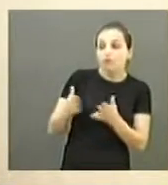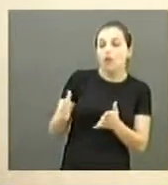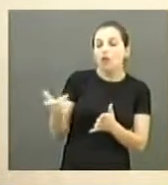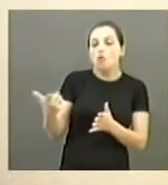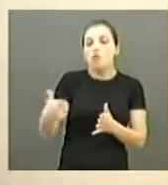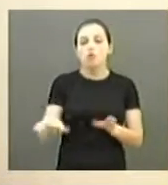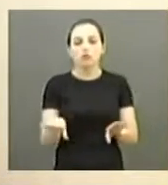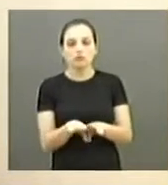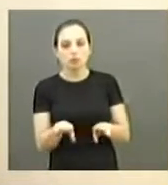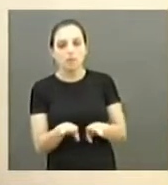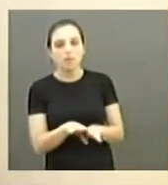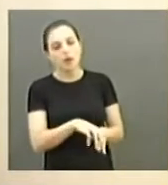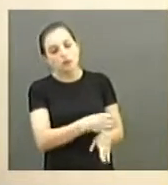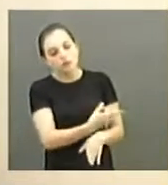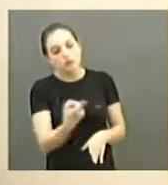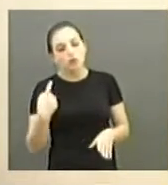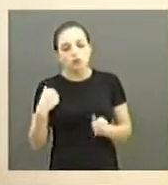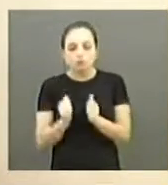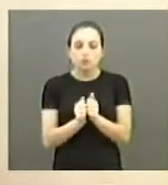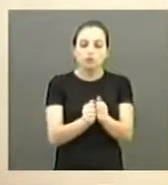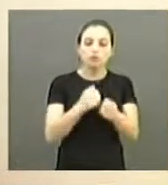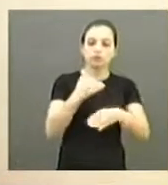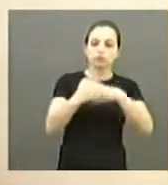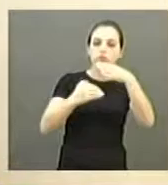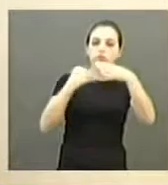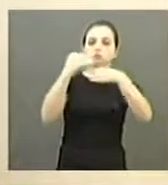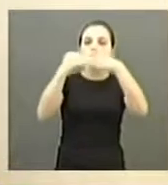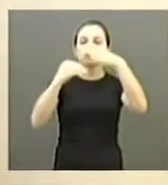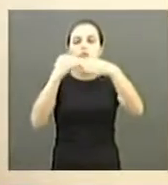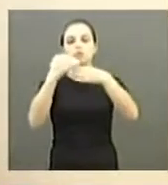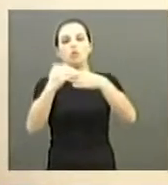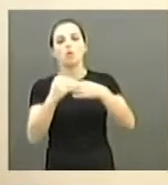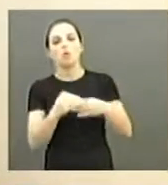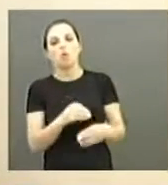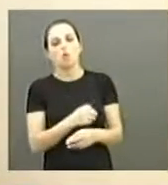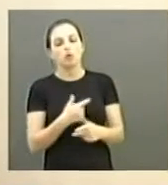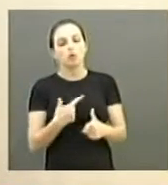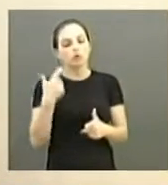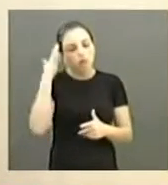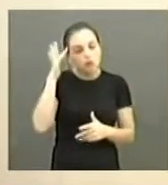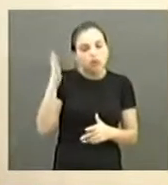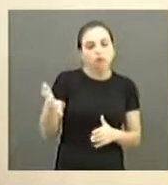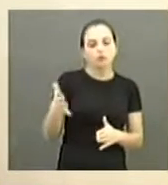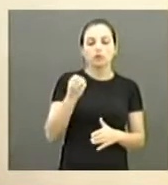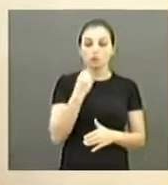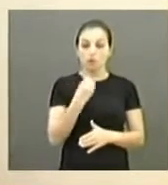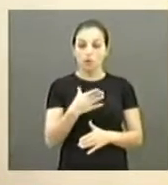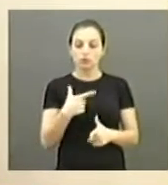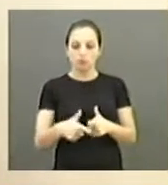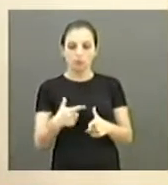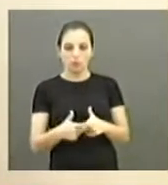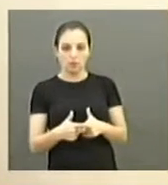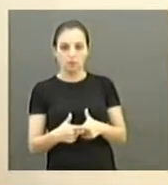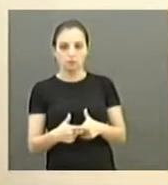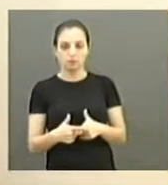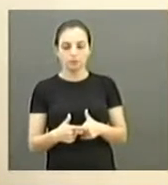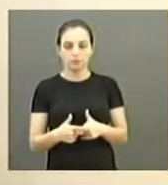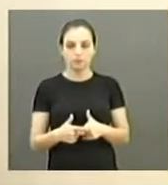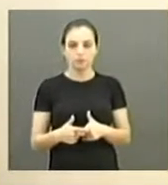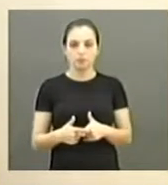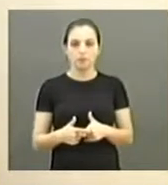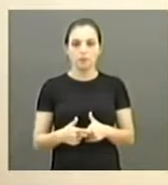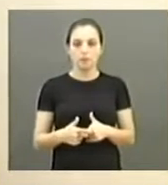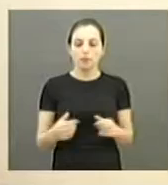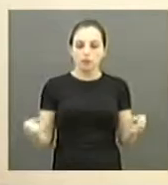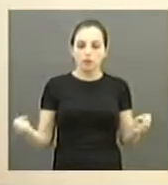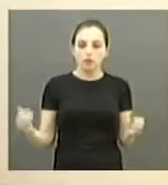a mão também, e aí a gente consegue construir boas soluções para os problemas.